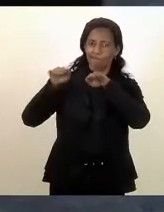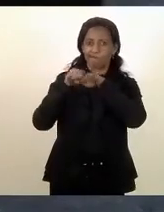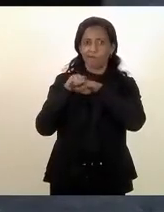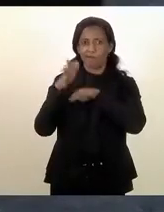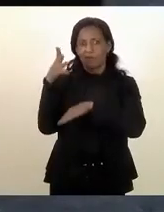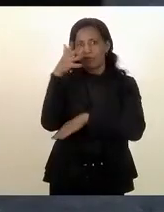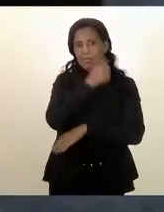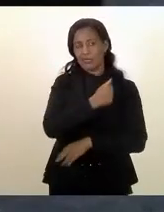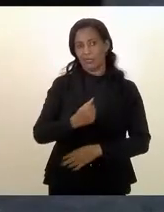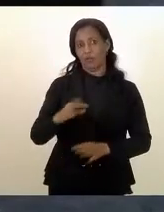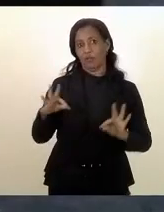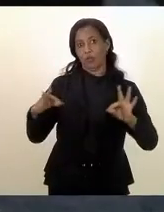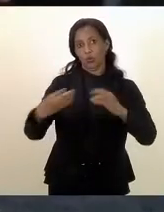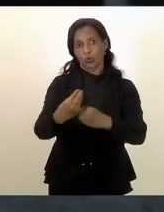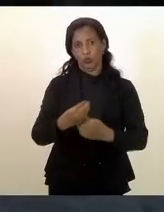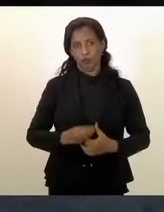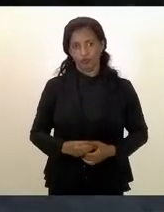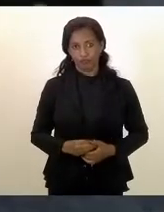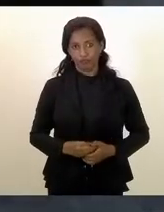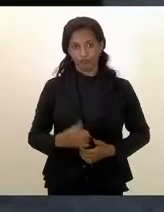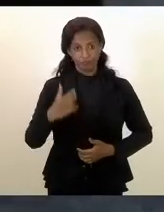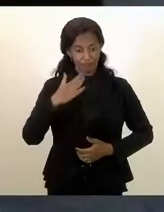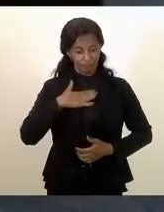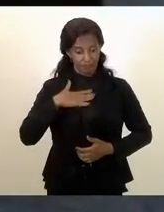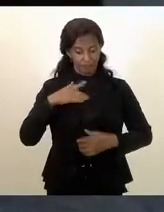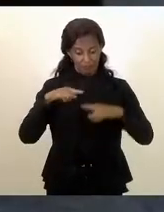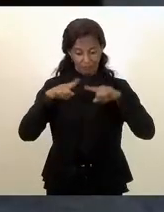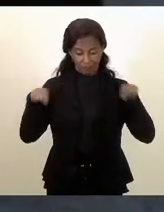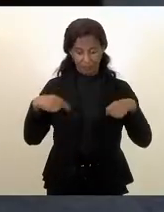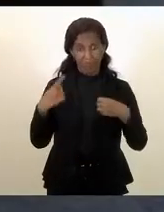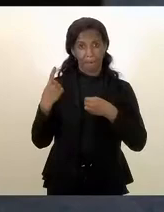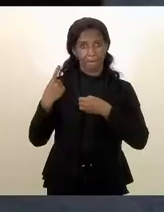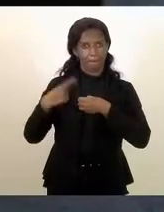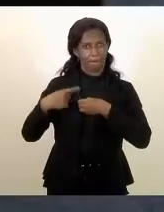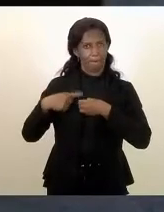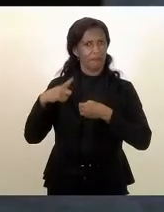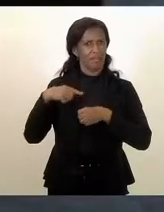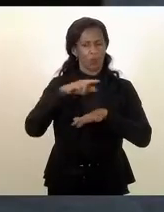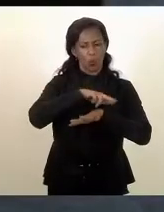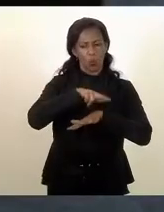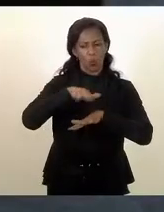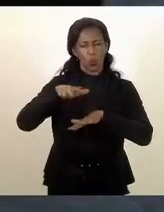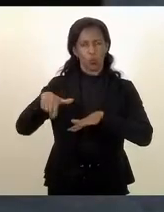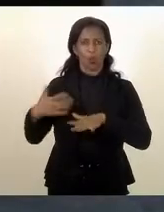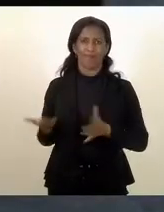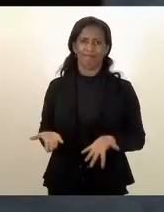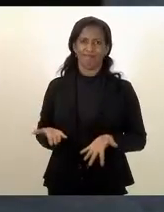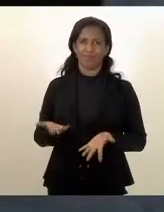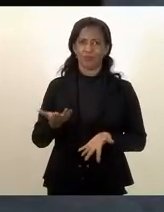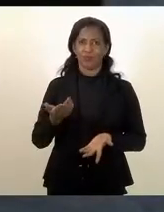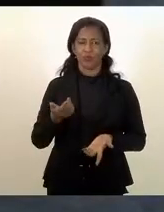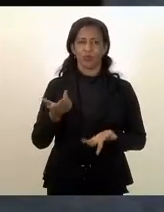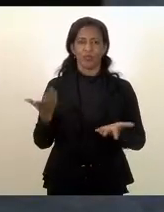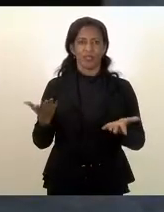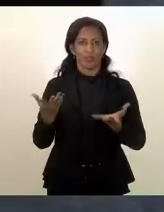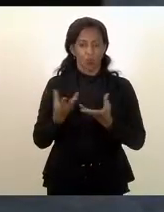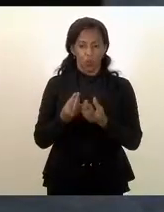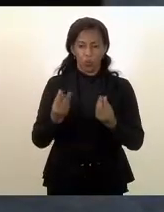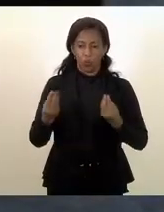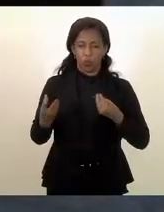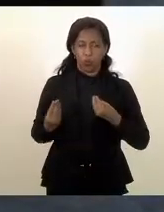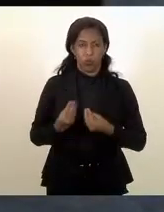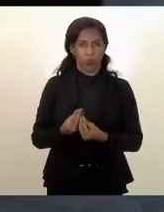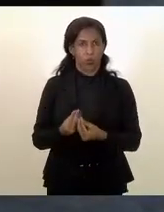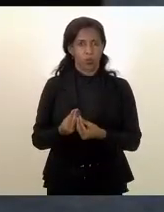salvar todos na minha região tem lá vários estão comprometidos na frequência